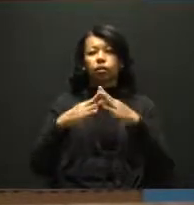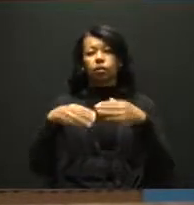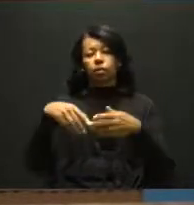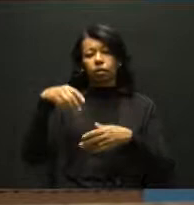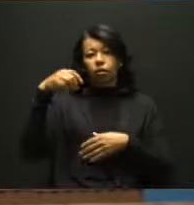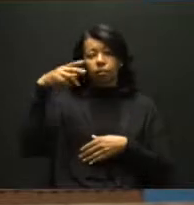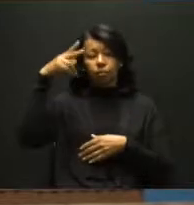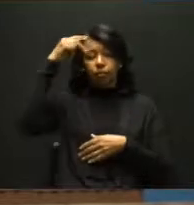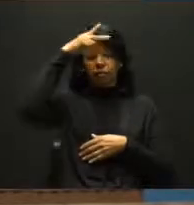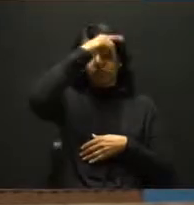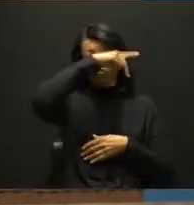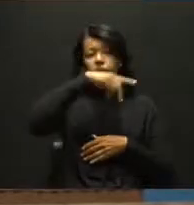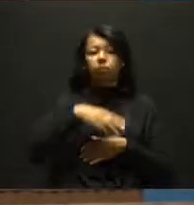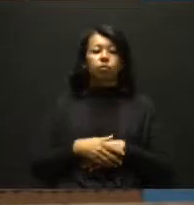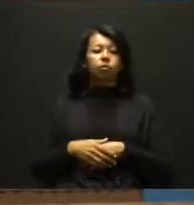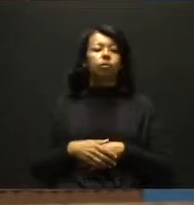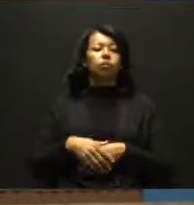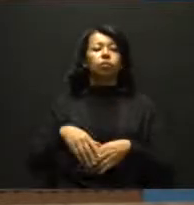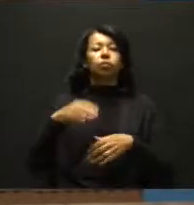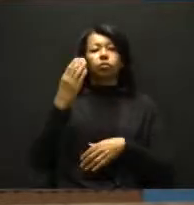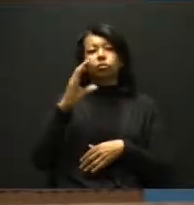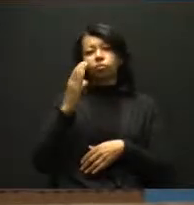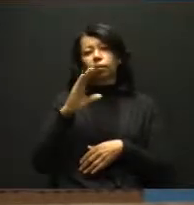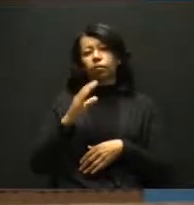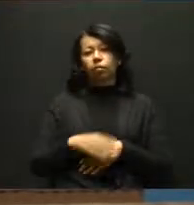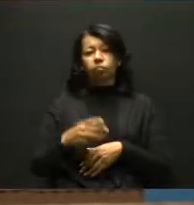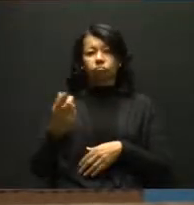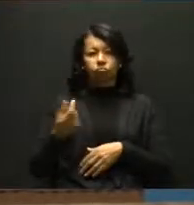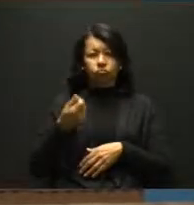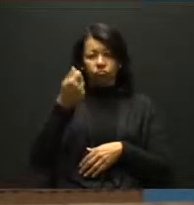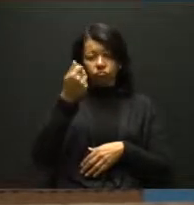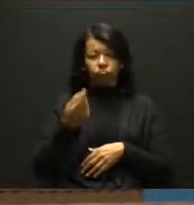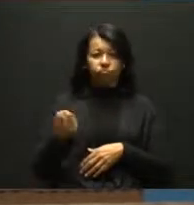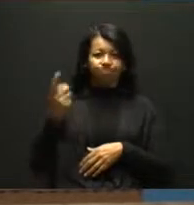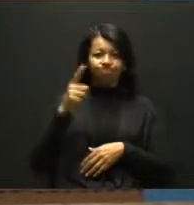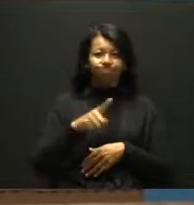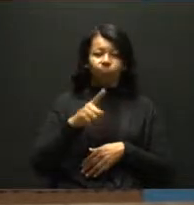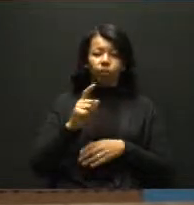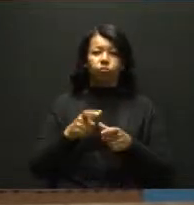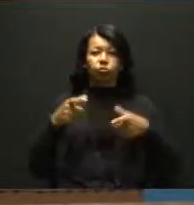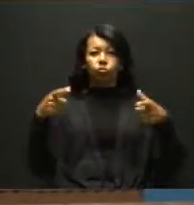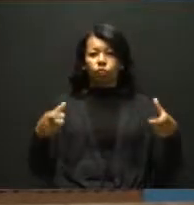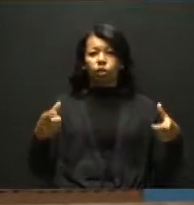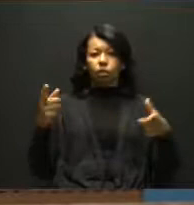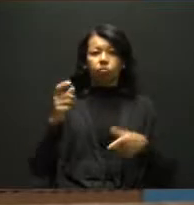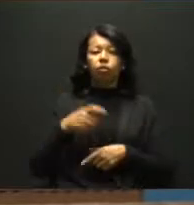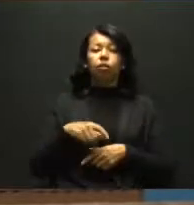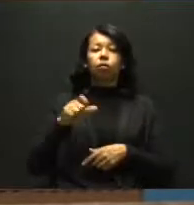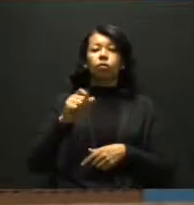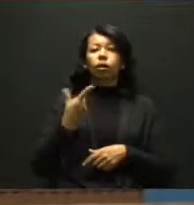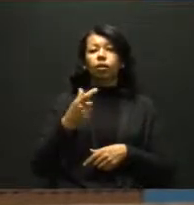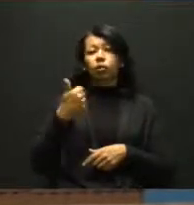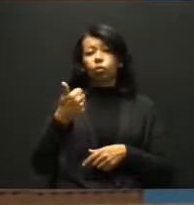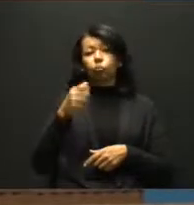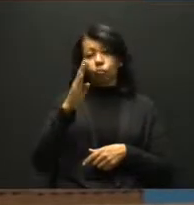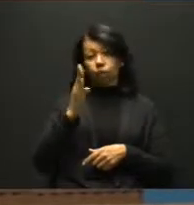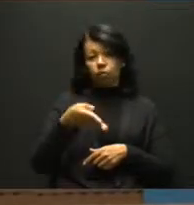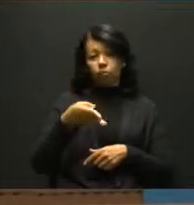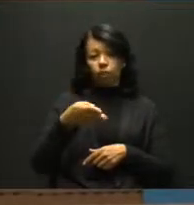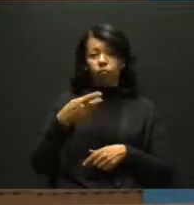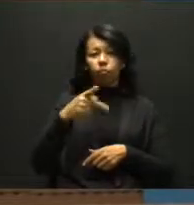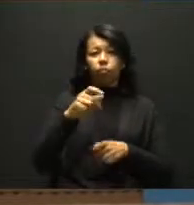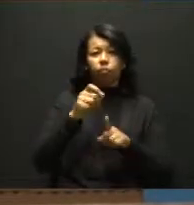de 8 milhões e 885 394 mil a vigência de seis meses o que resulta em quase um milhão e meio por mês é